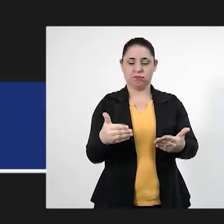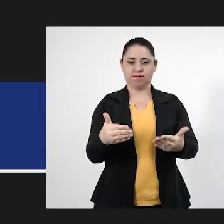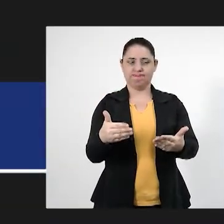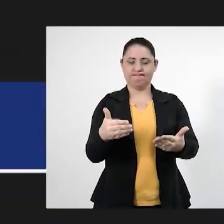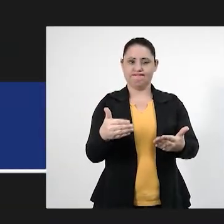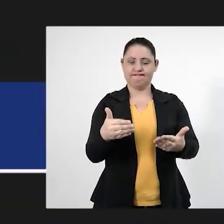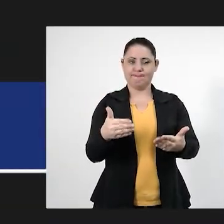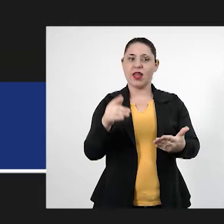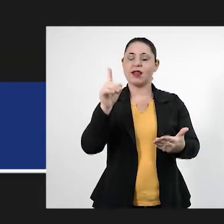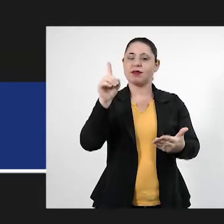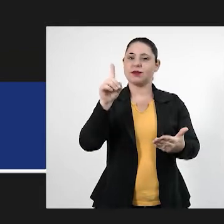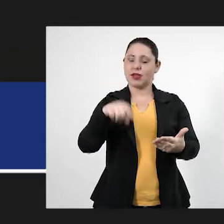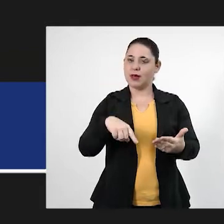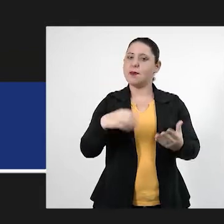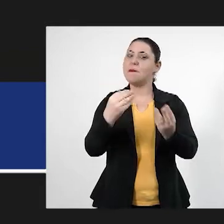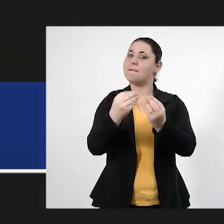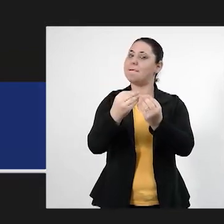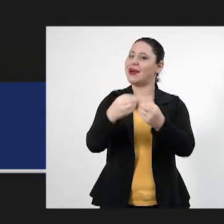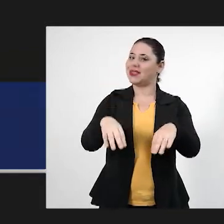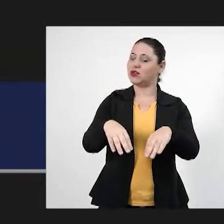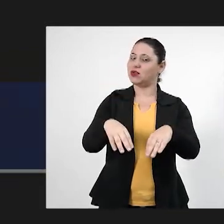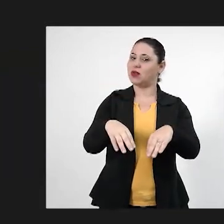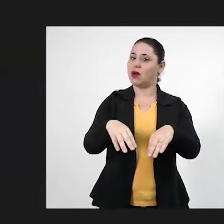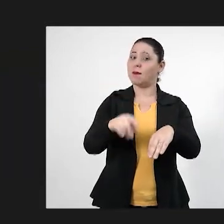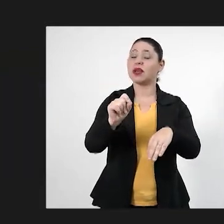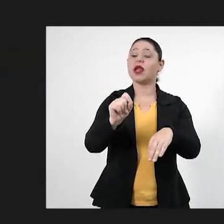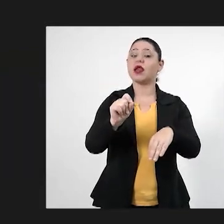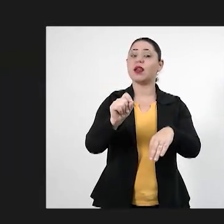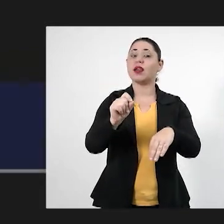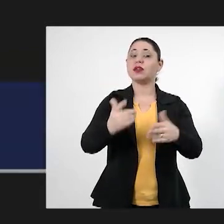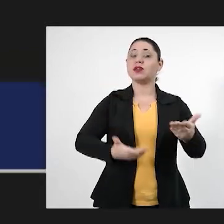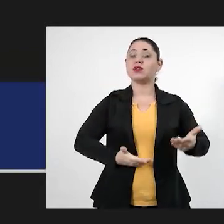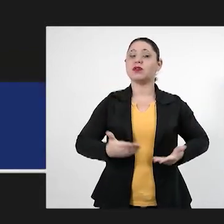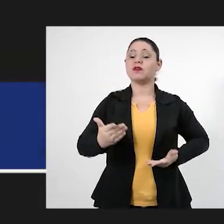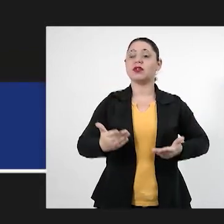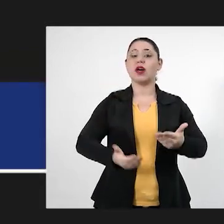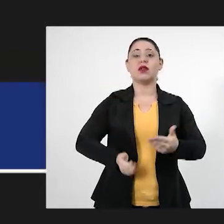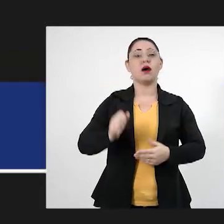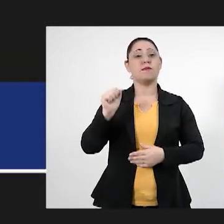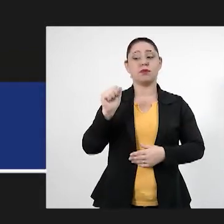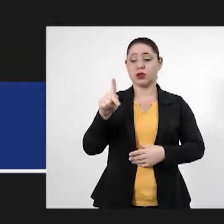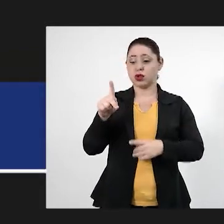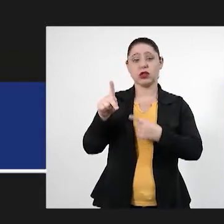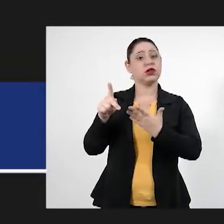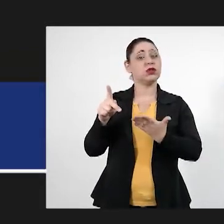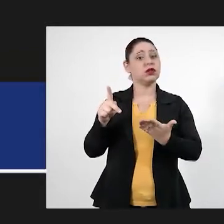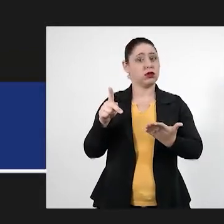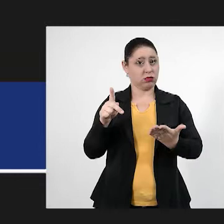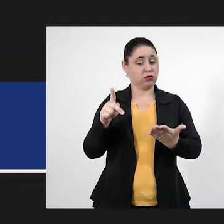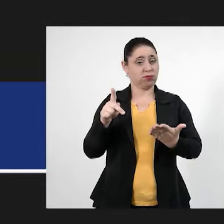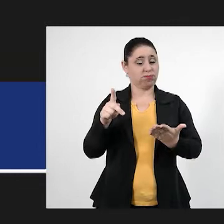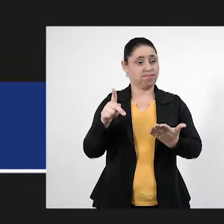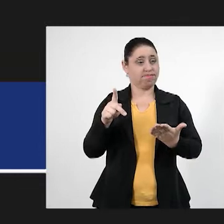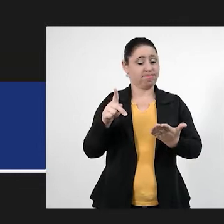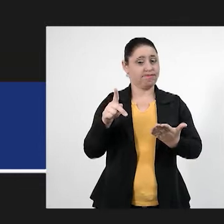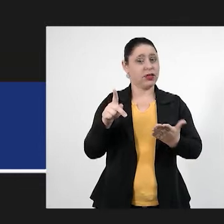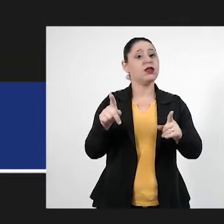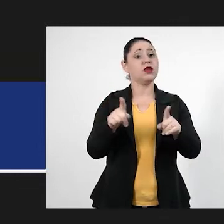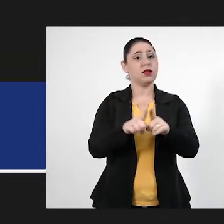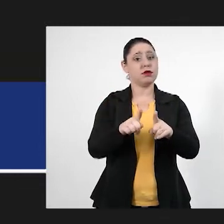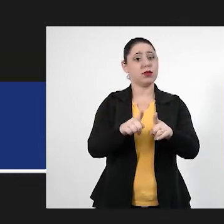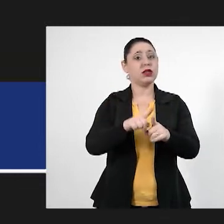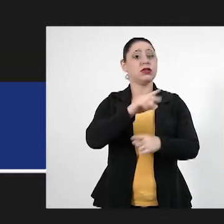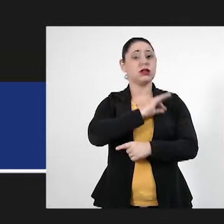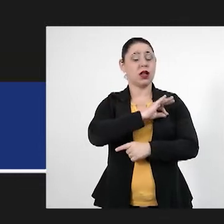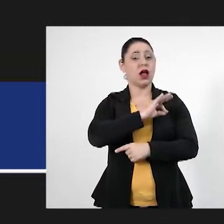sendo votada hoje, ela é extremamente prejudicial, principalmente para os servidores